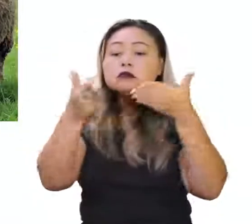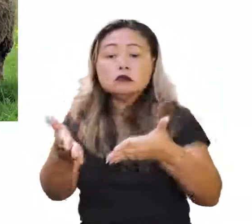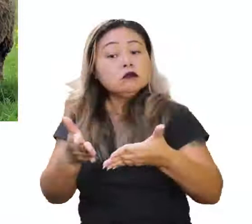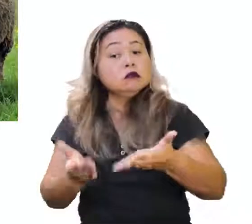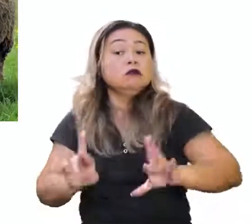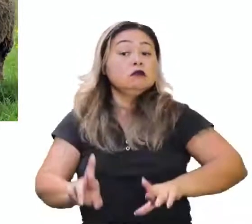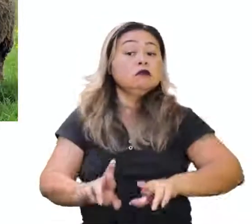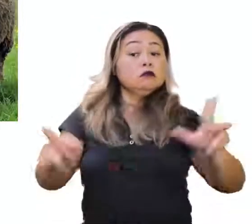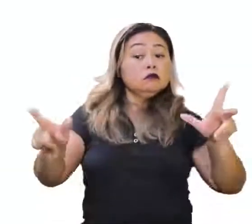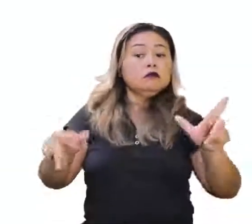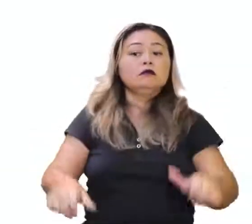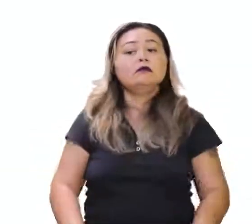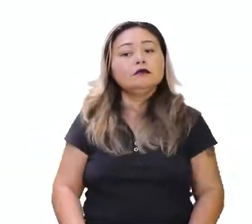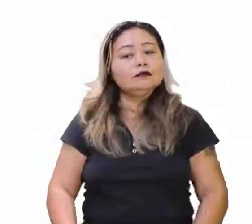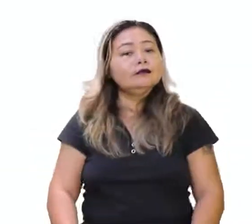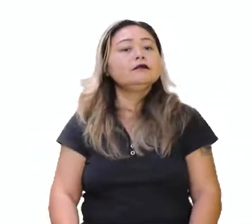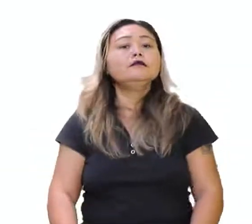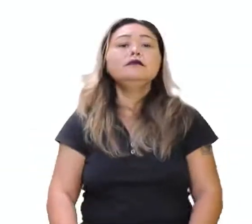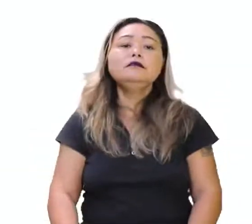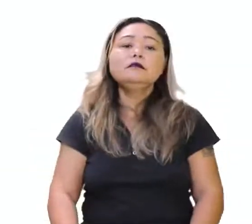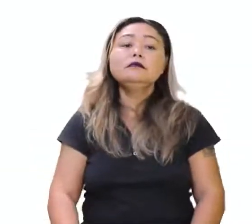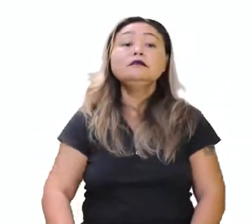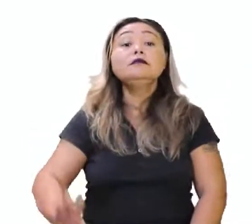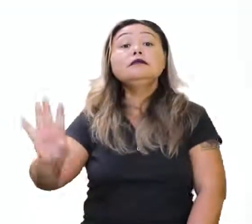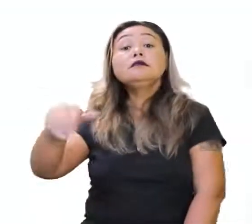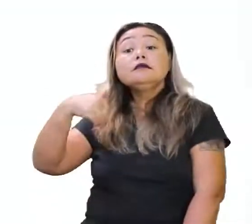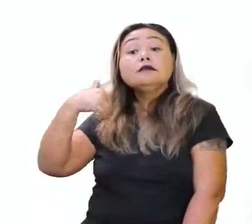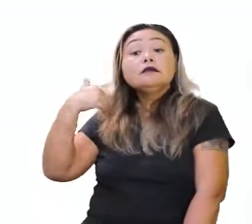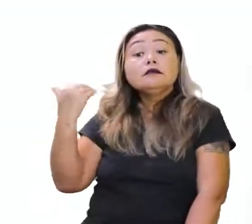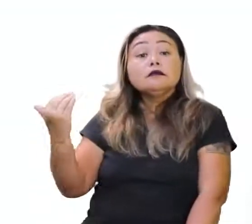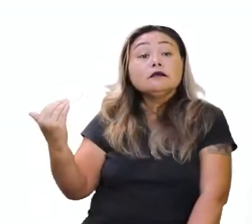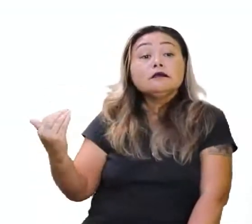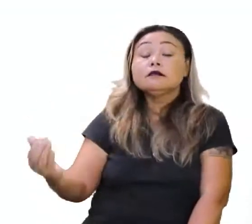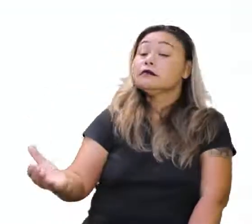enfatizando. Ok, professor. Então,